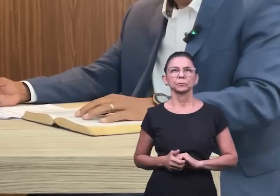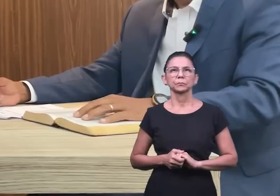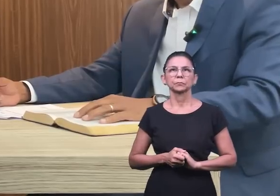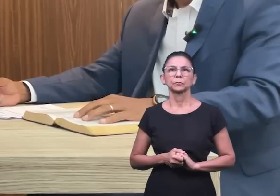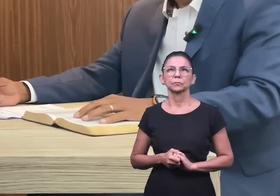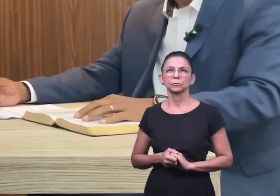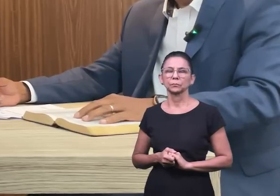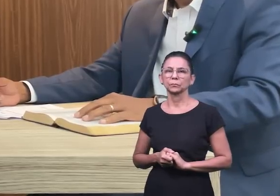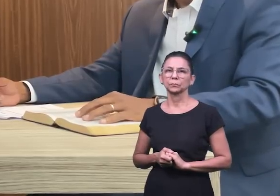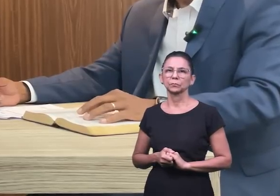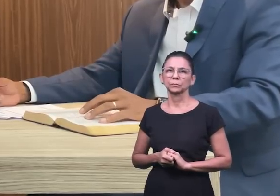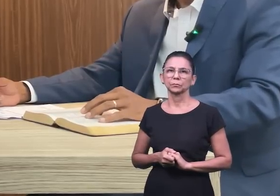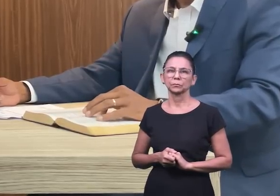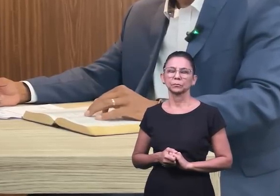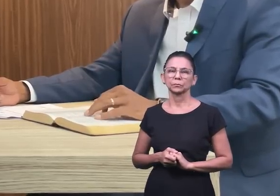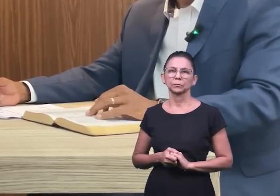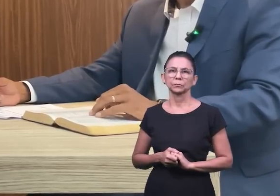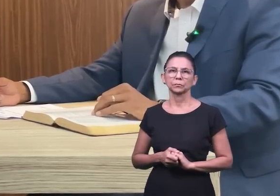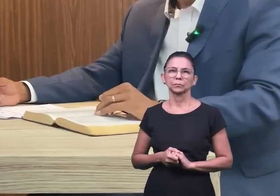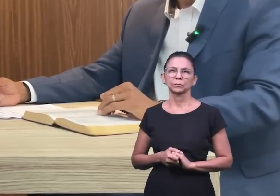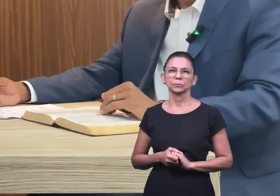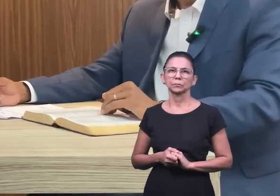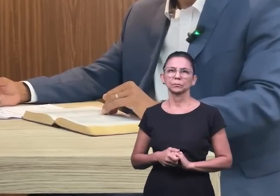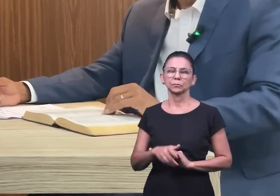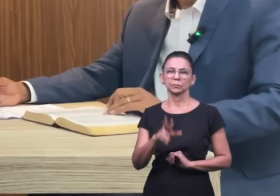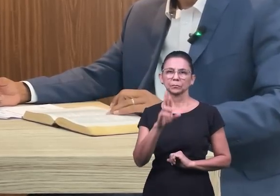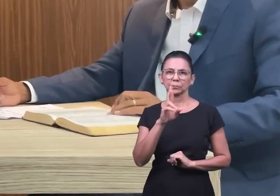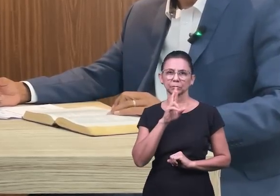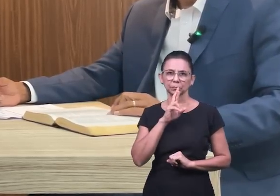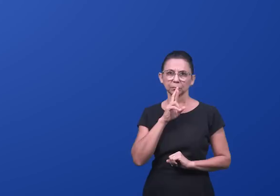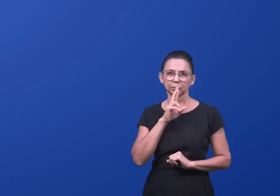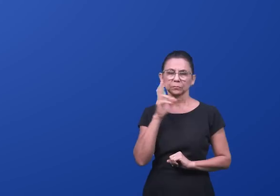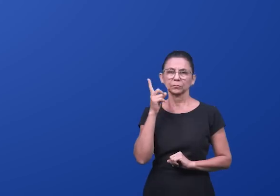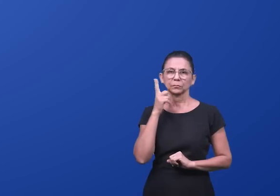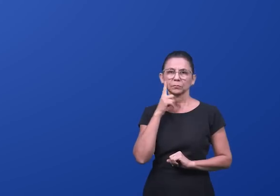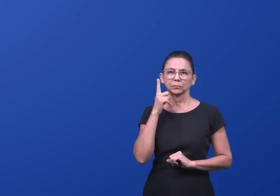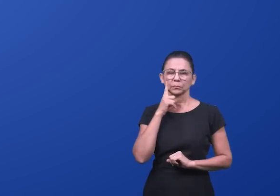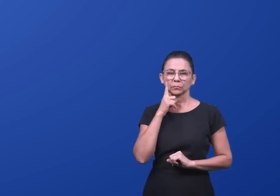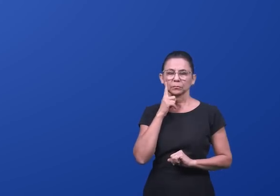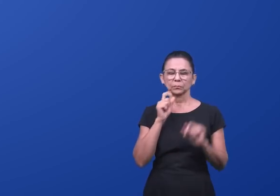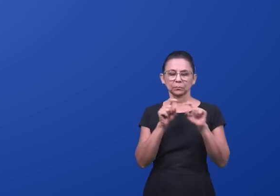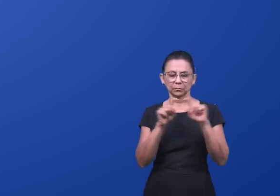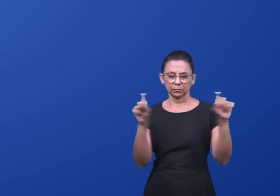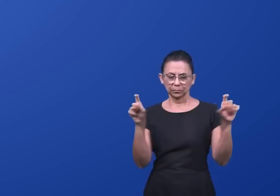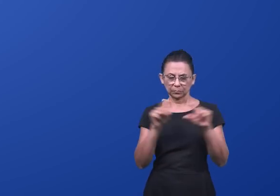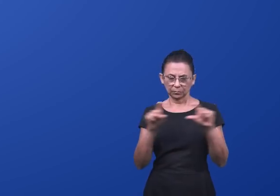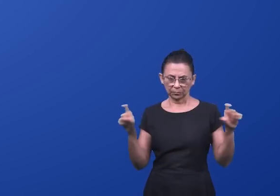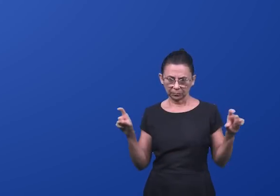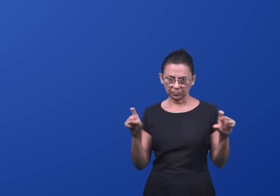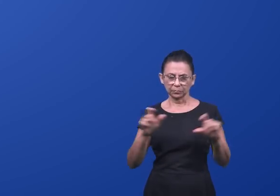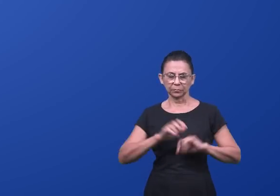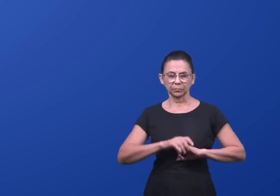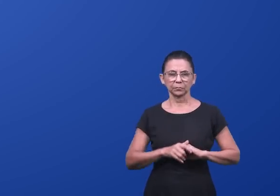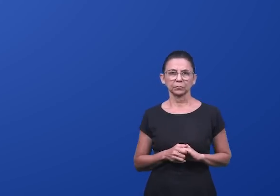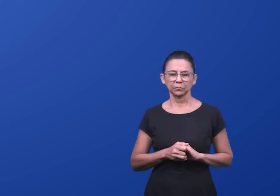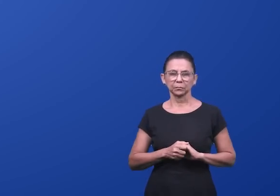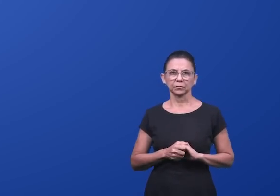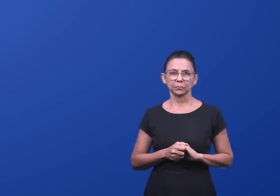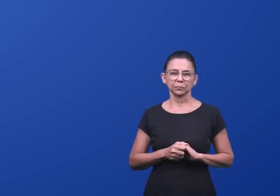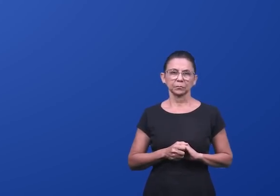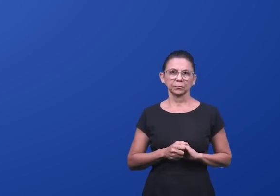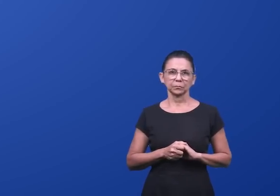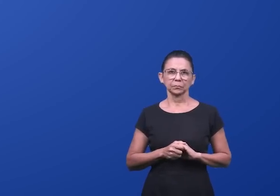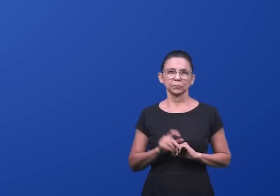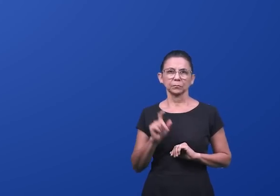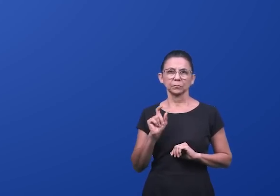a resposta de Caio Vitor, de Campinas, São Paulo. Respondendo à pergunta de número 5, nós podemos